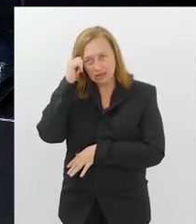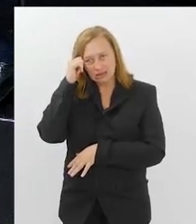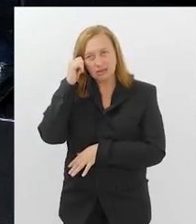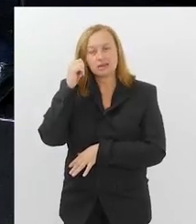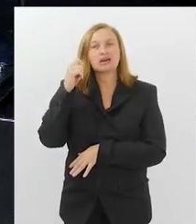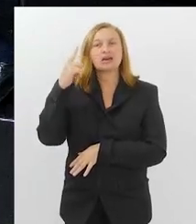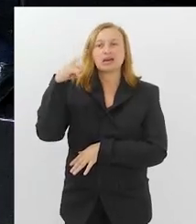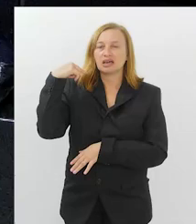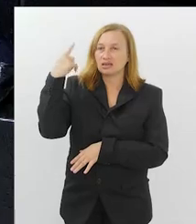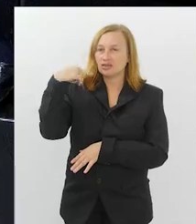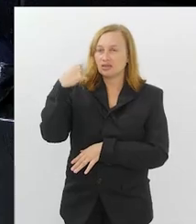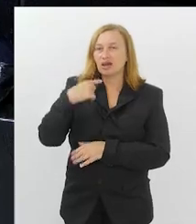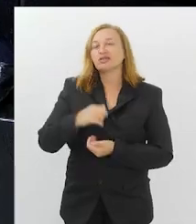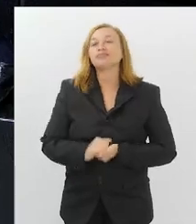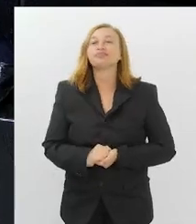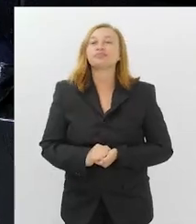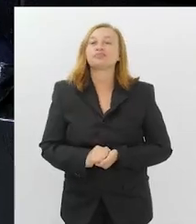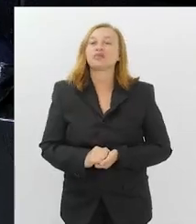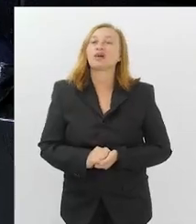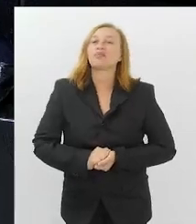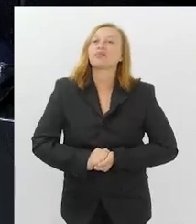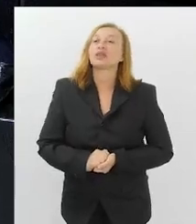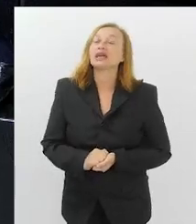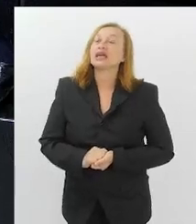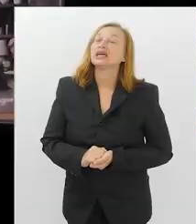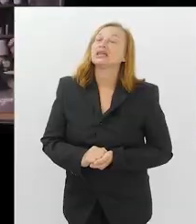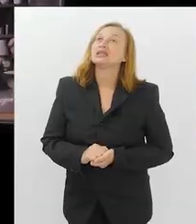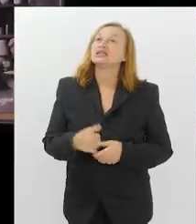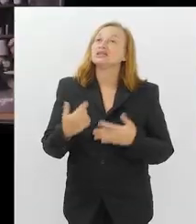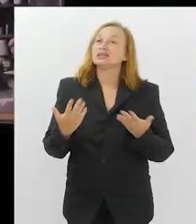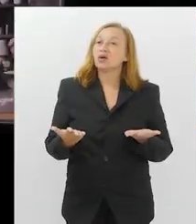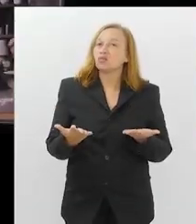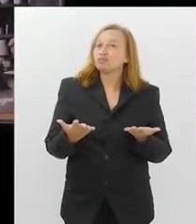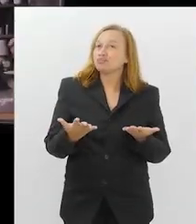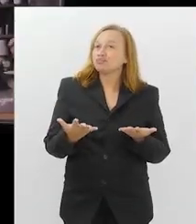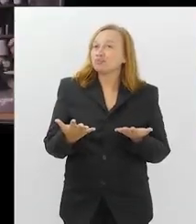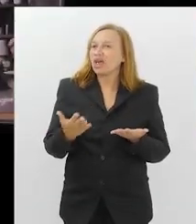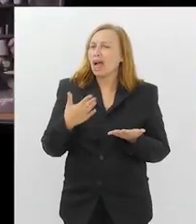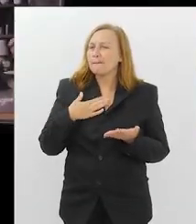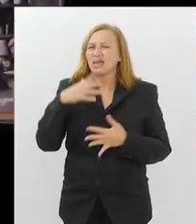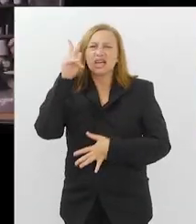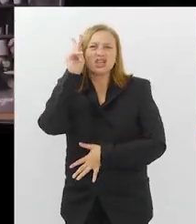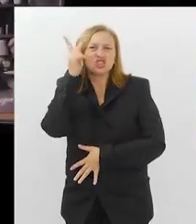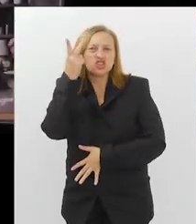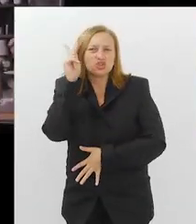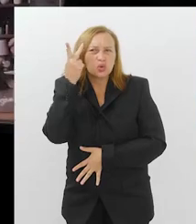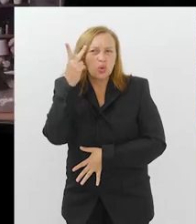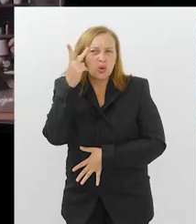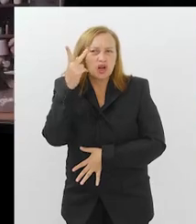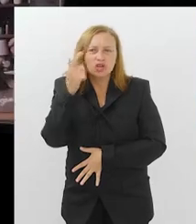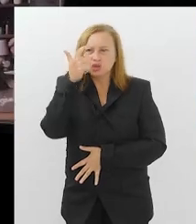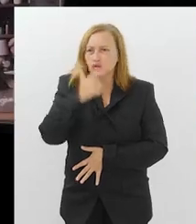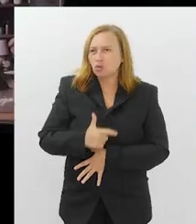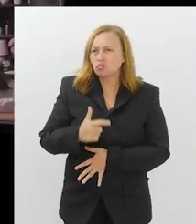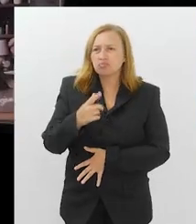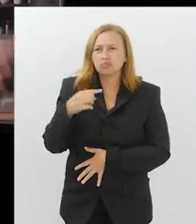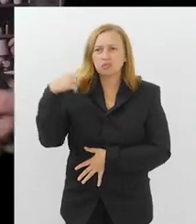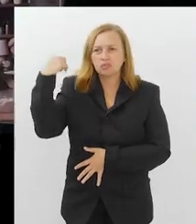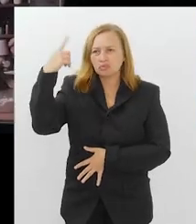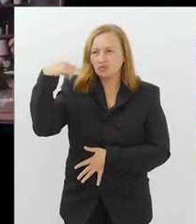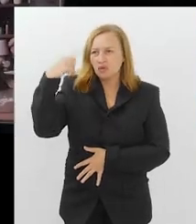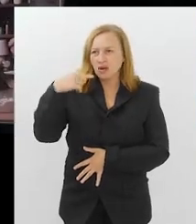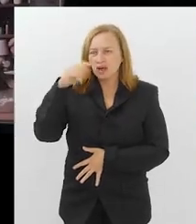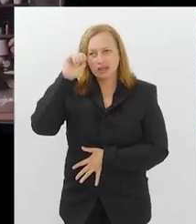participando do sistema judiciário. E aí, assim, a minha história, eu sou uma